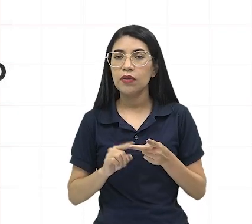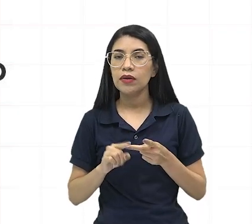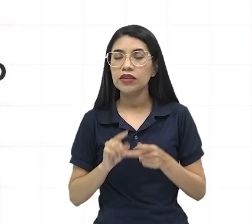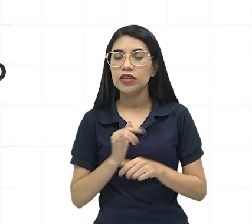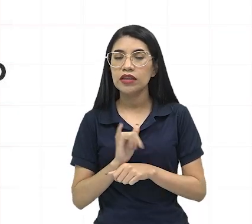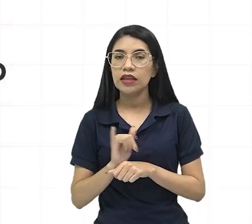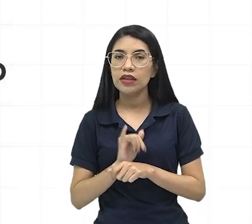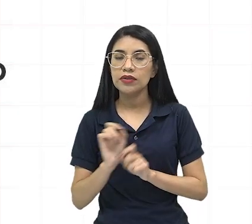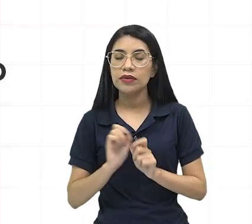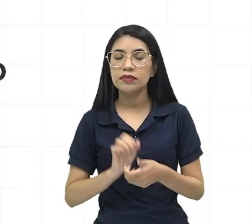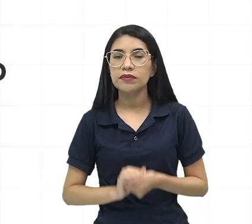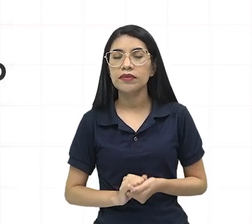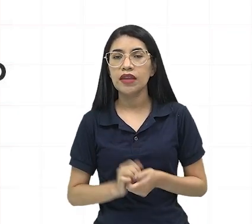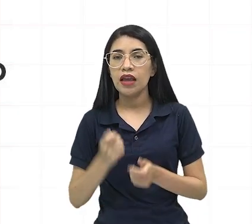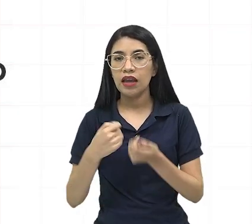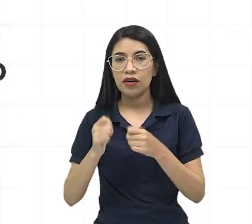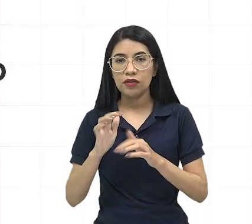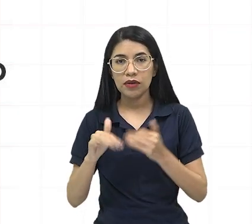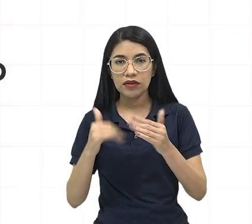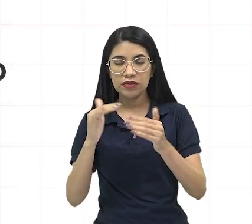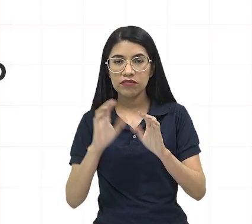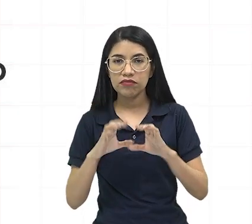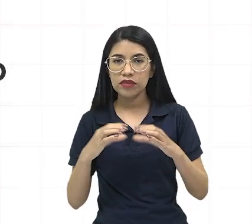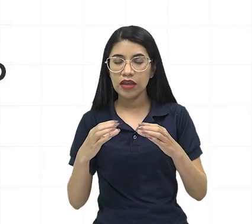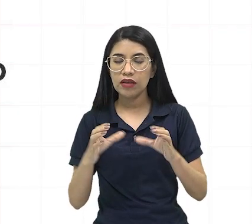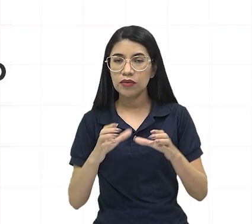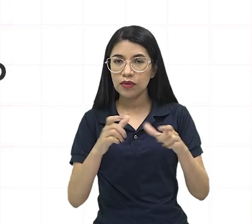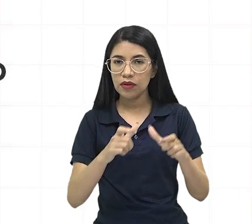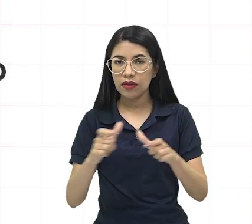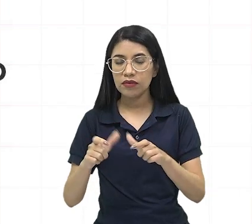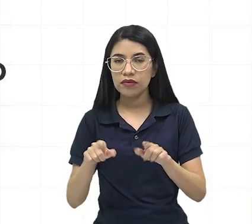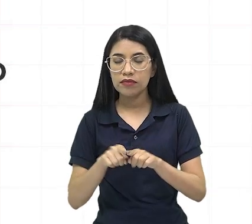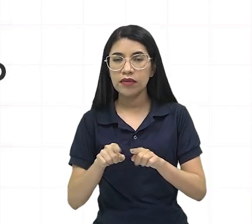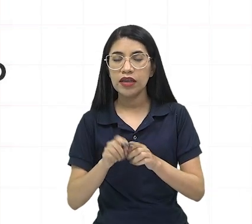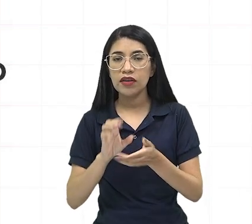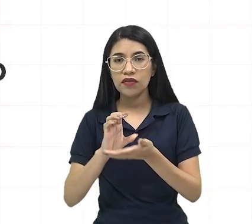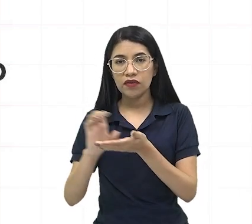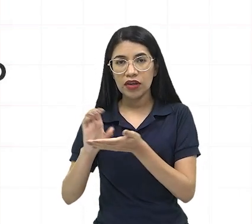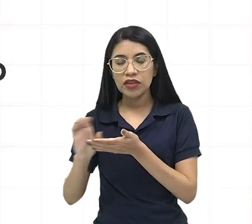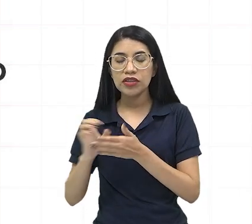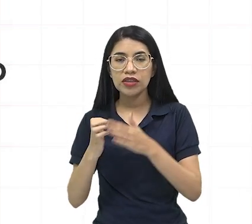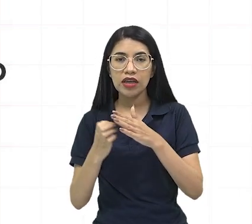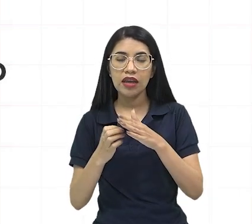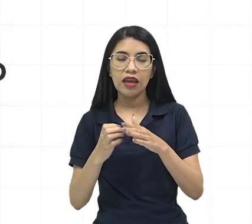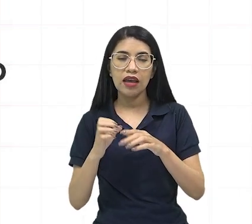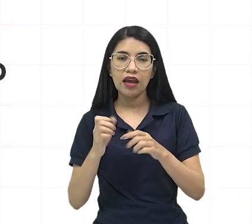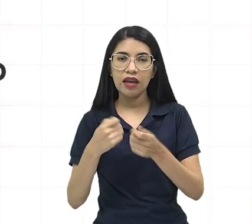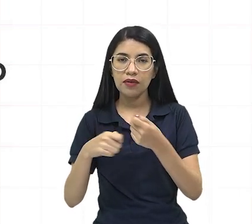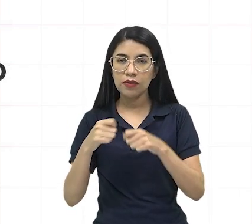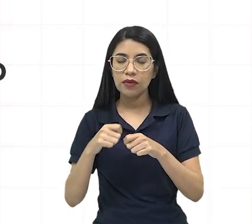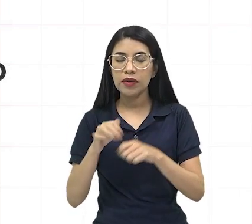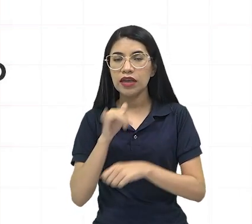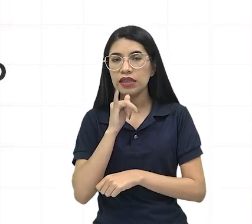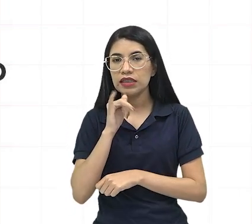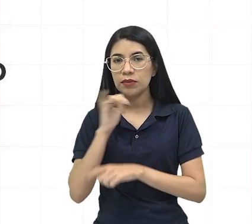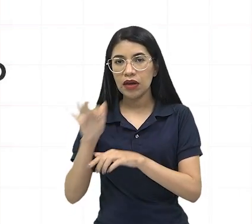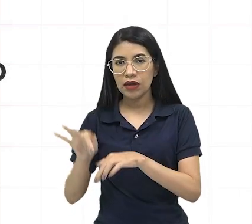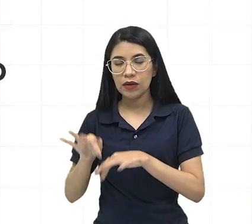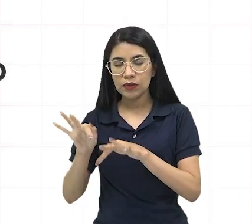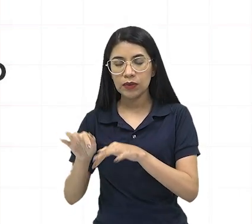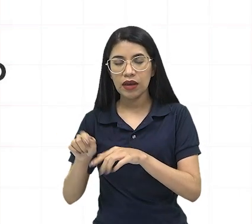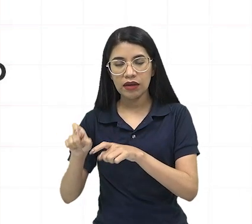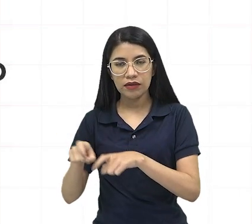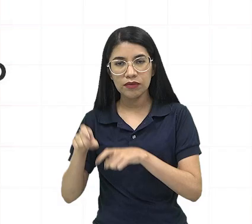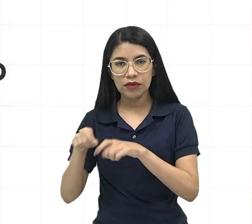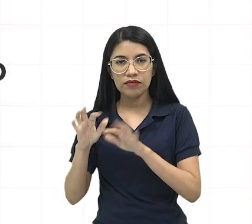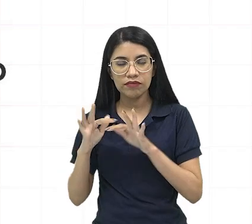é o desenvolvimento de economias locais. O investimento em economias locais, como a agricultura familiar, o turismo ecológico e o